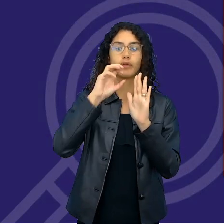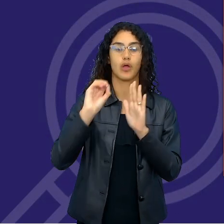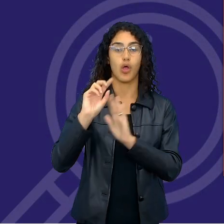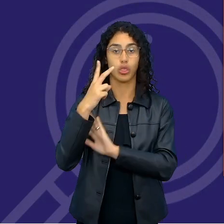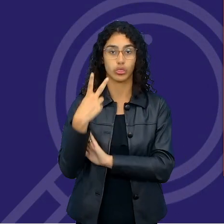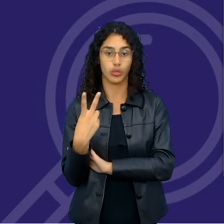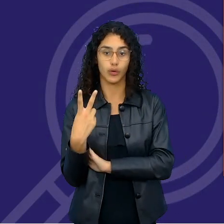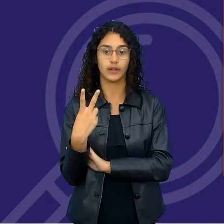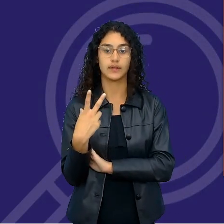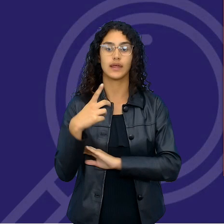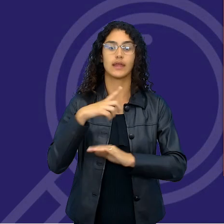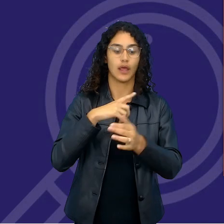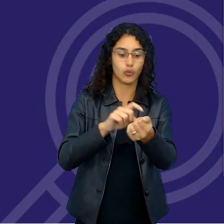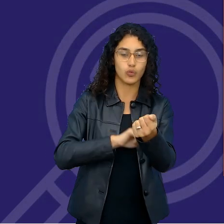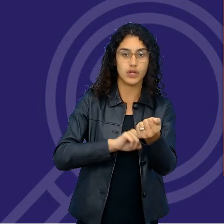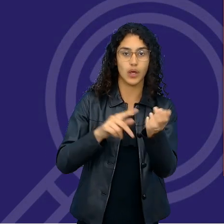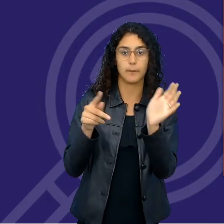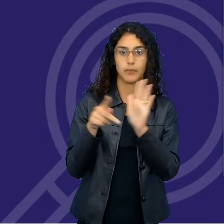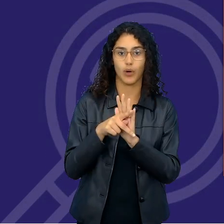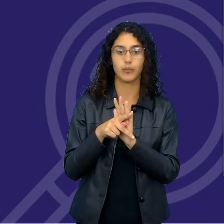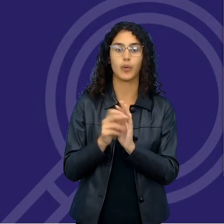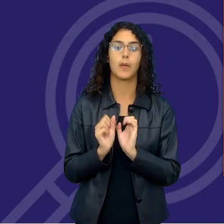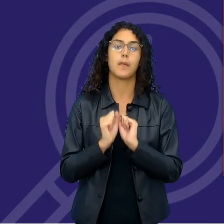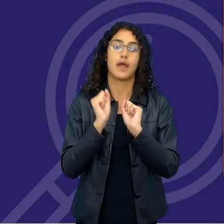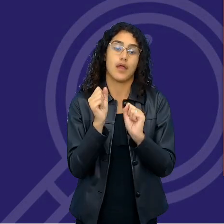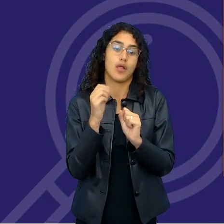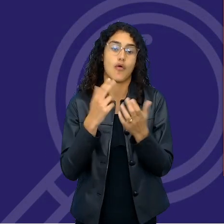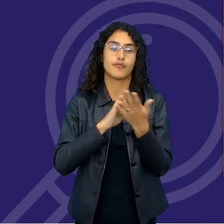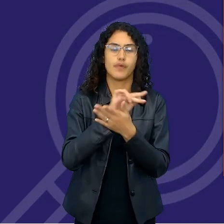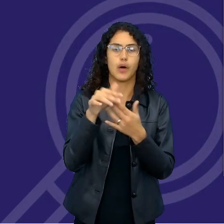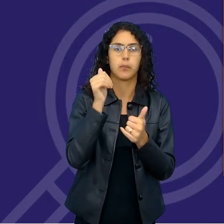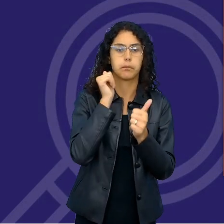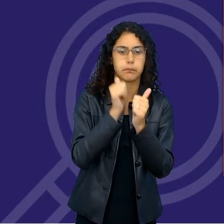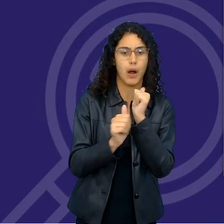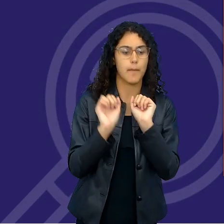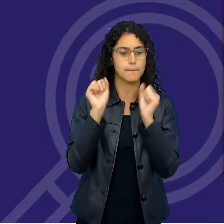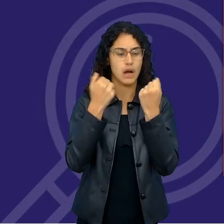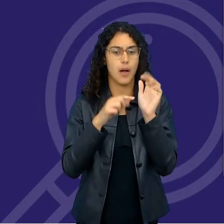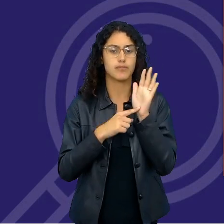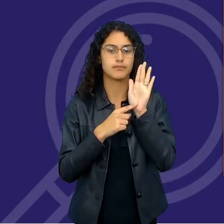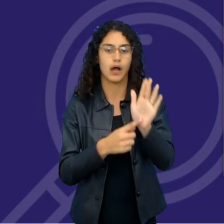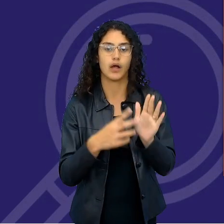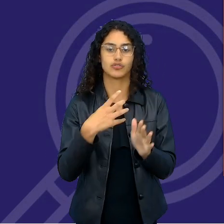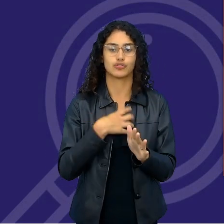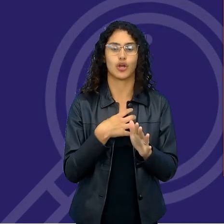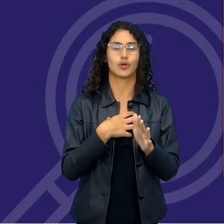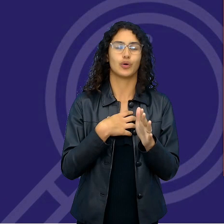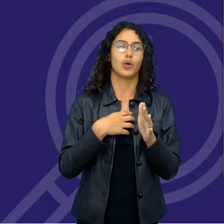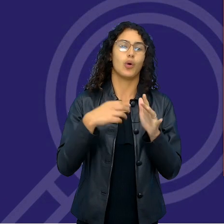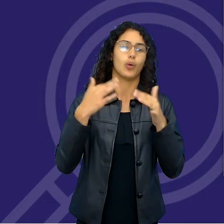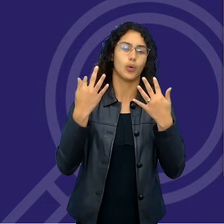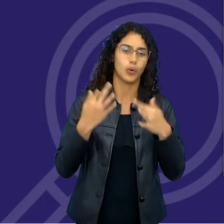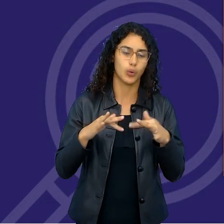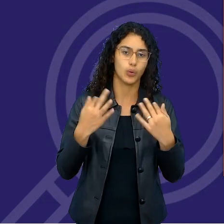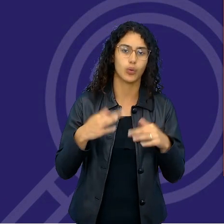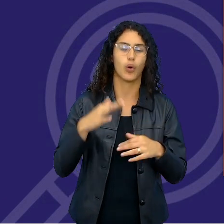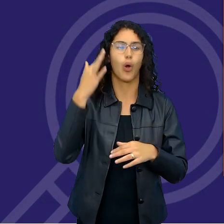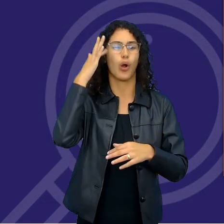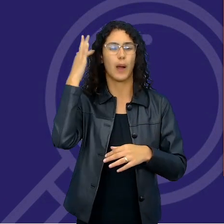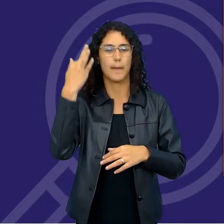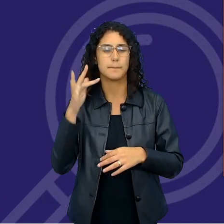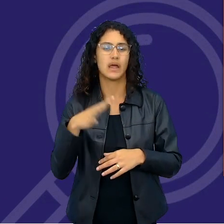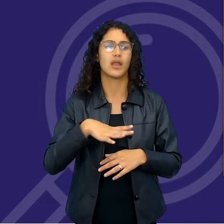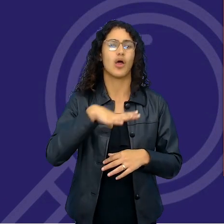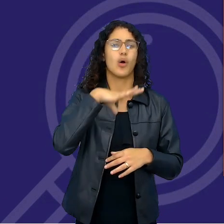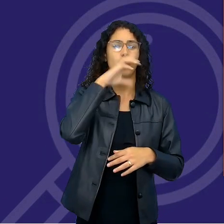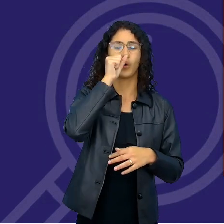sangue arterial do organismo. Por essa razão, muitos atletas apresentam mal-estar, né? Seja dor de cabeça, tontura, falta